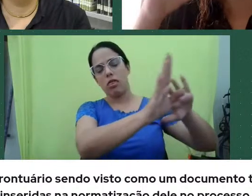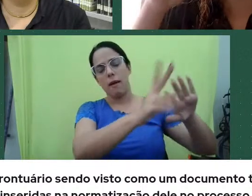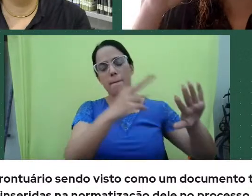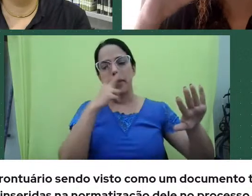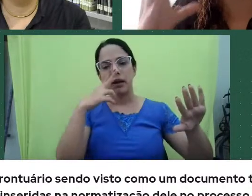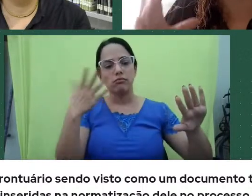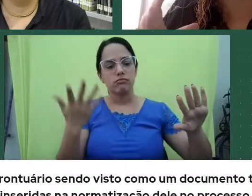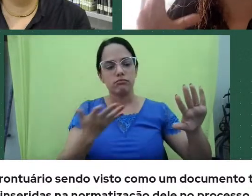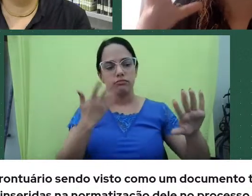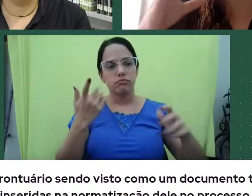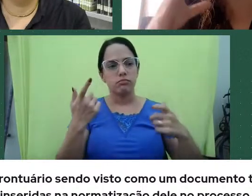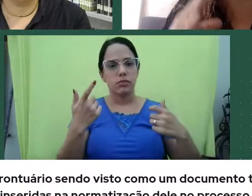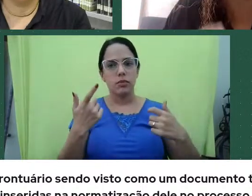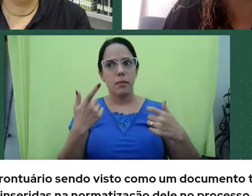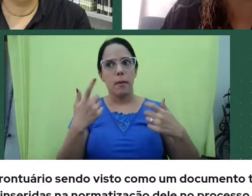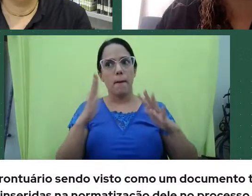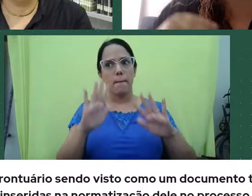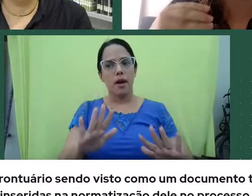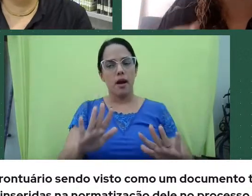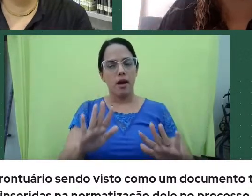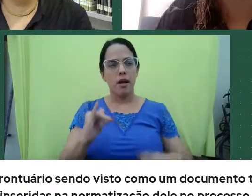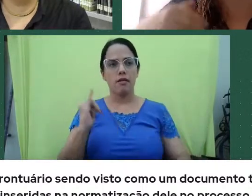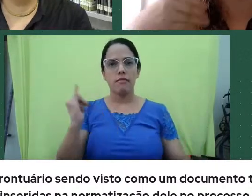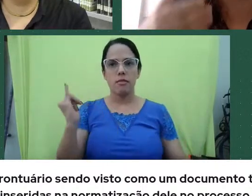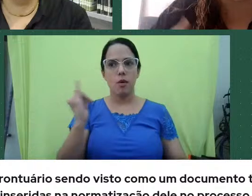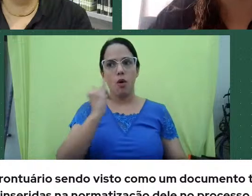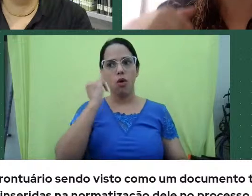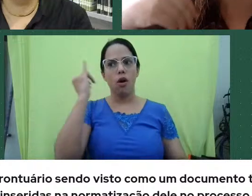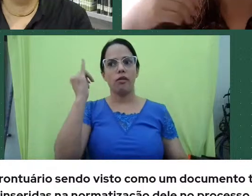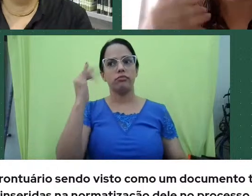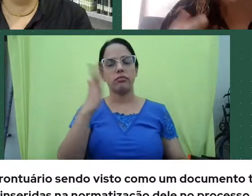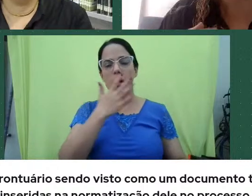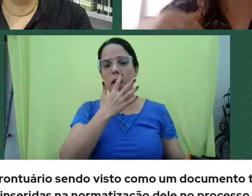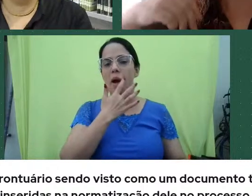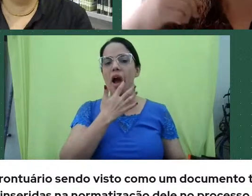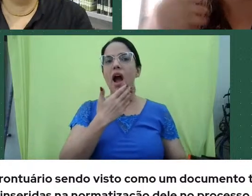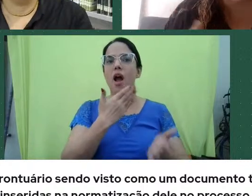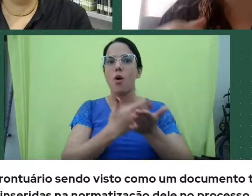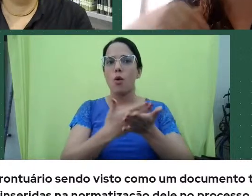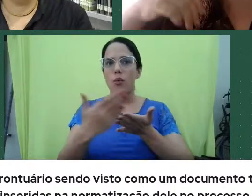que opa, peraí, isso é importante. Aí